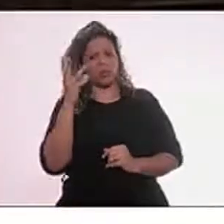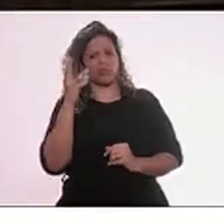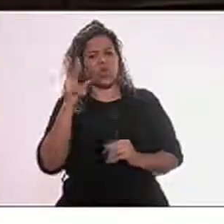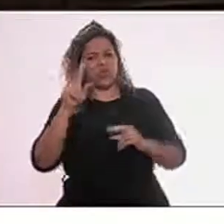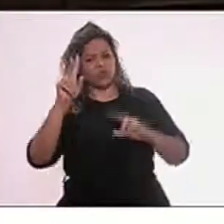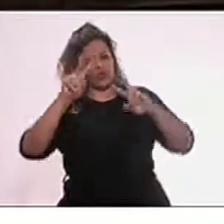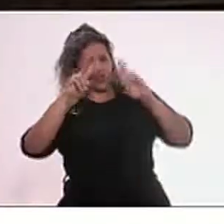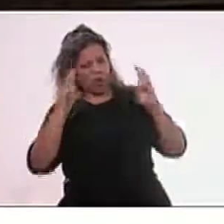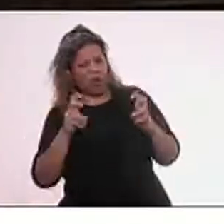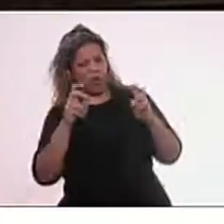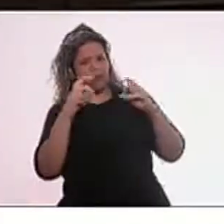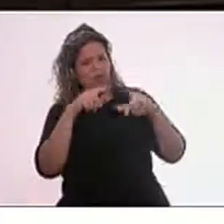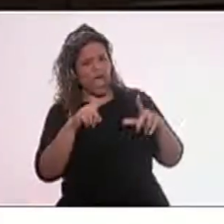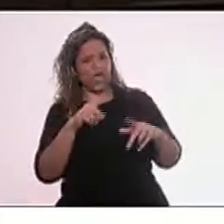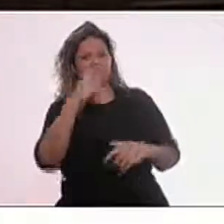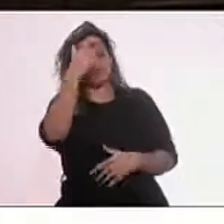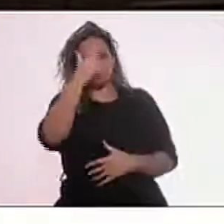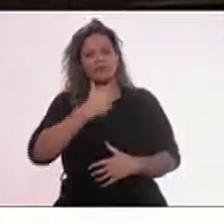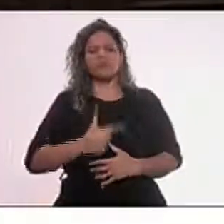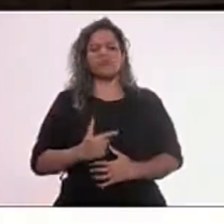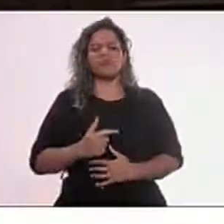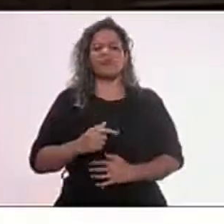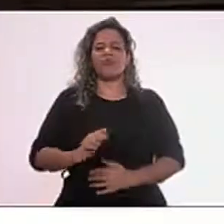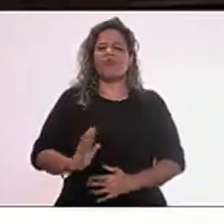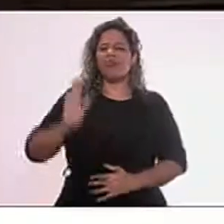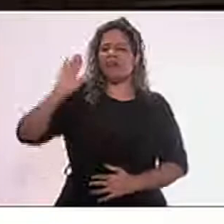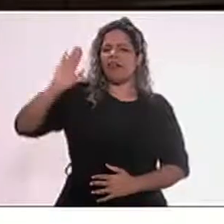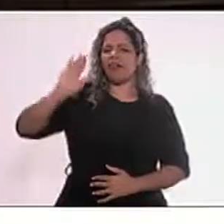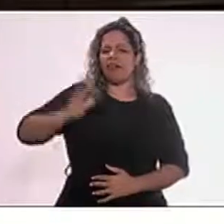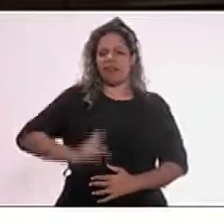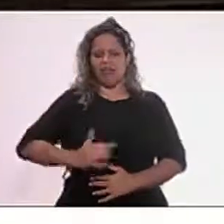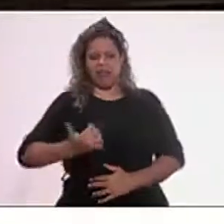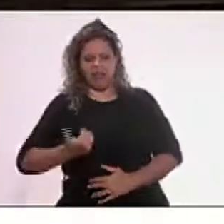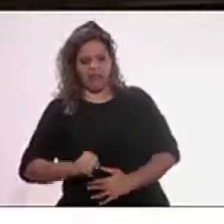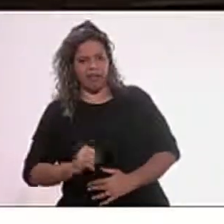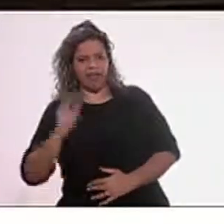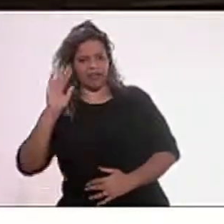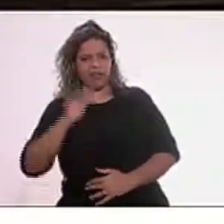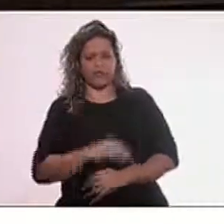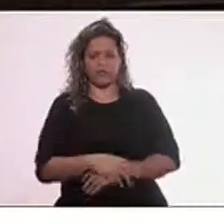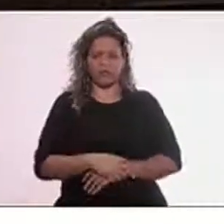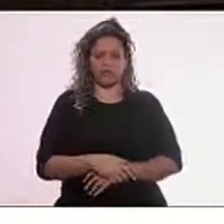personagem de que ele se vestiu na campanha de 2018 enquanto era candidato. Muito obrigado.